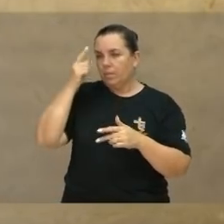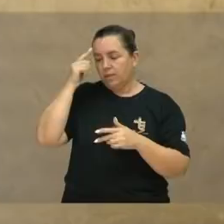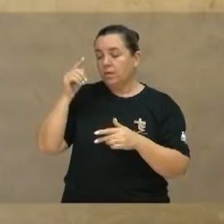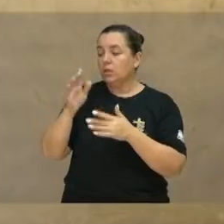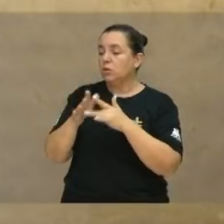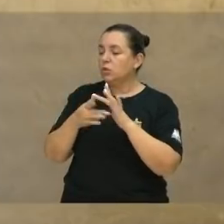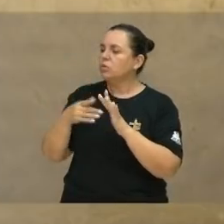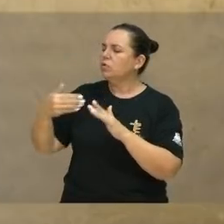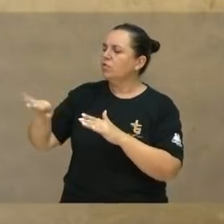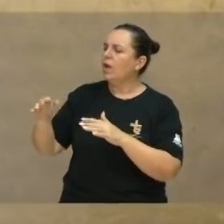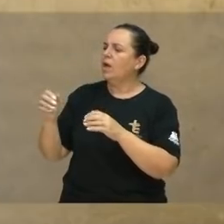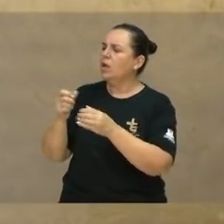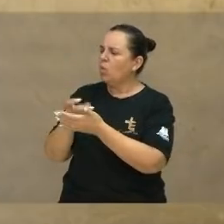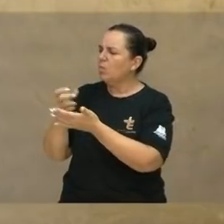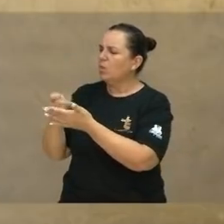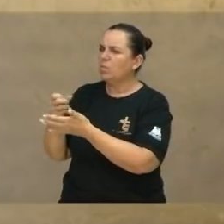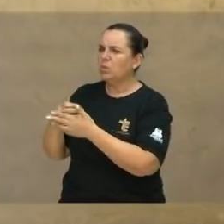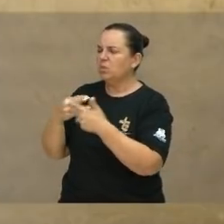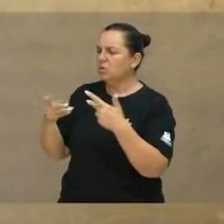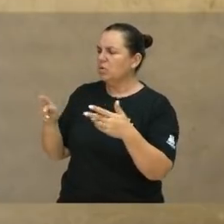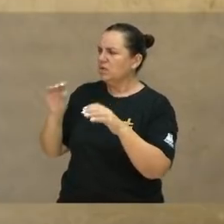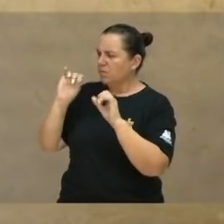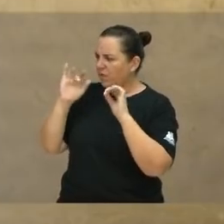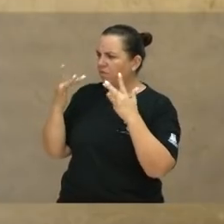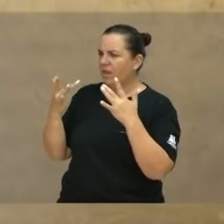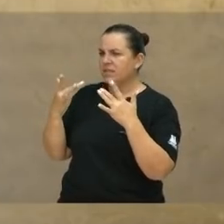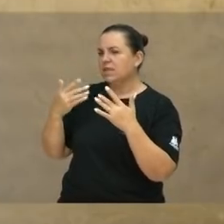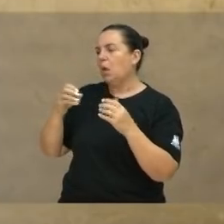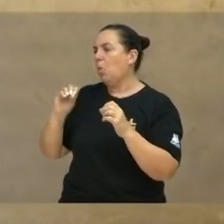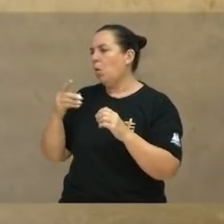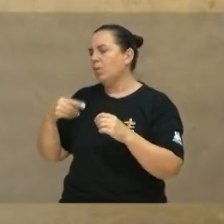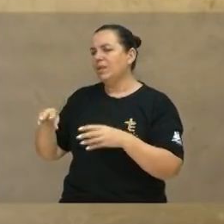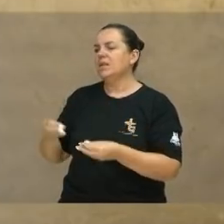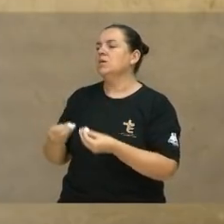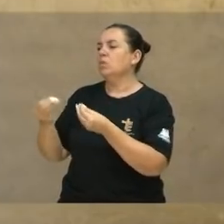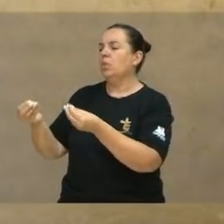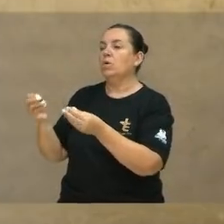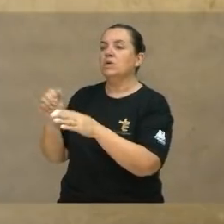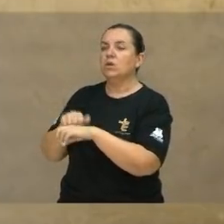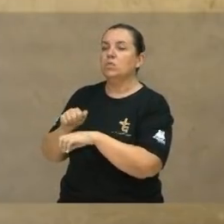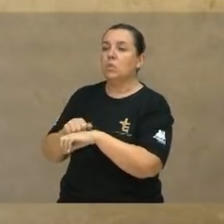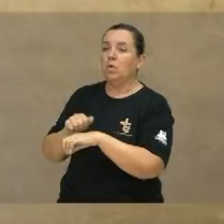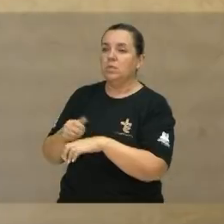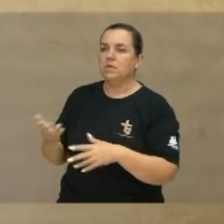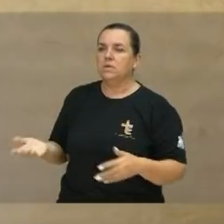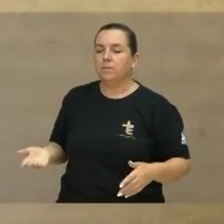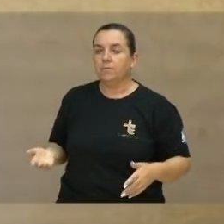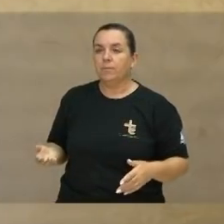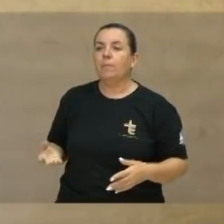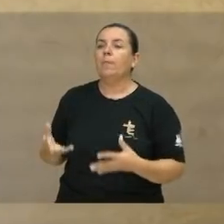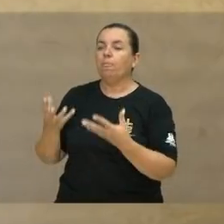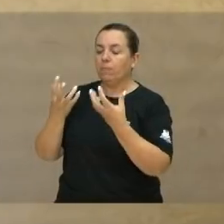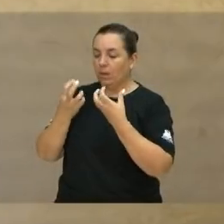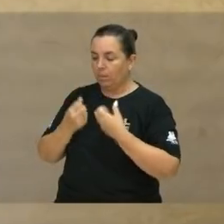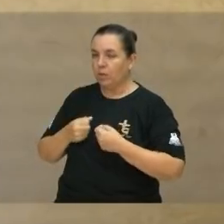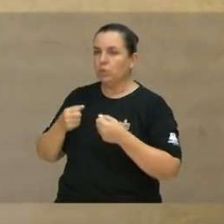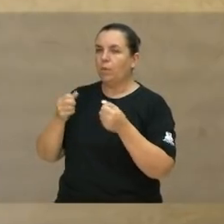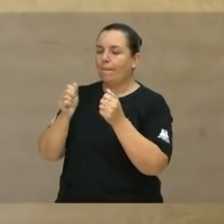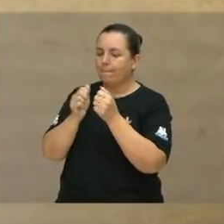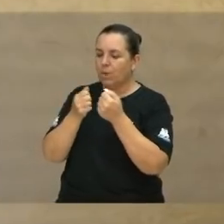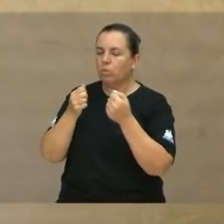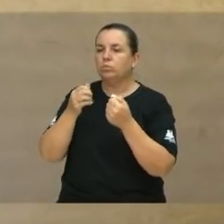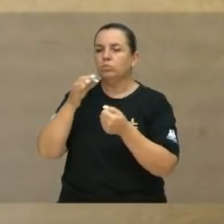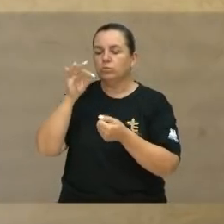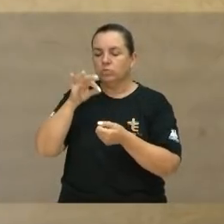jesus lhe dissera compram necessário para a festa ou que desse algo aos pobres e daí tomando então